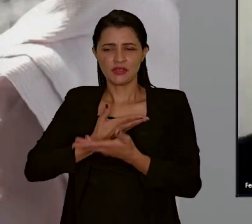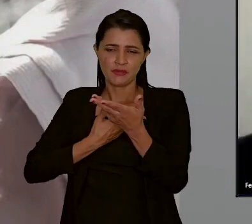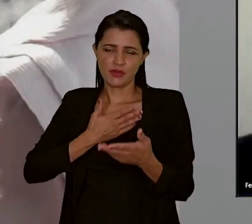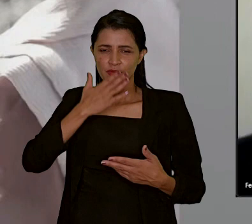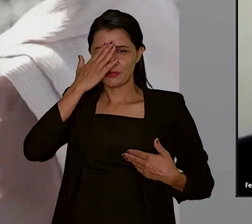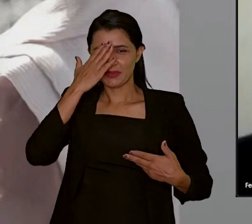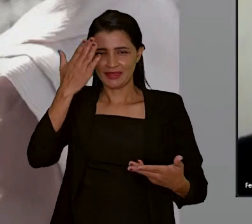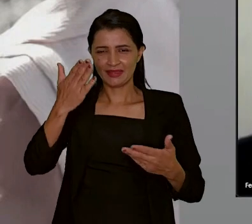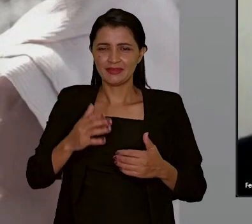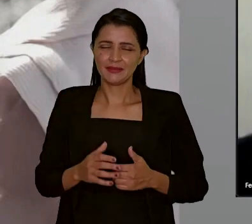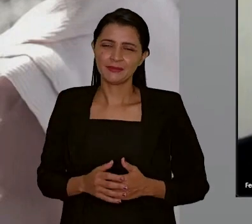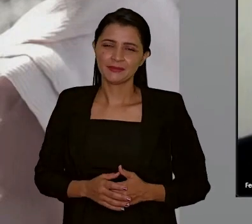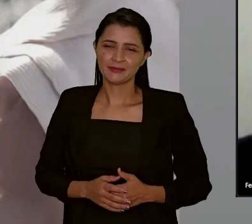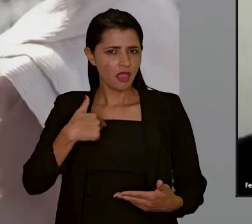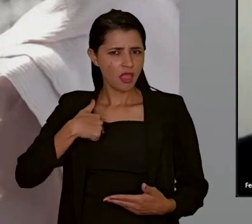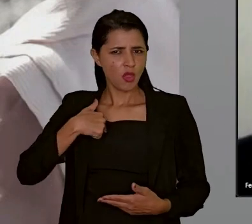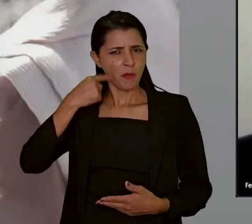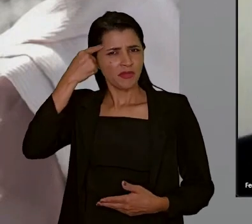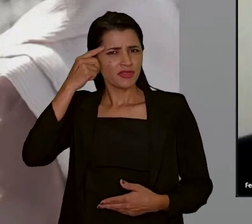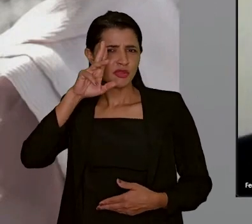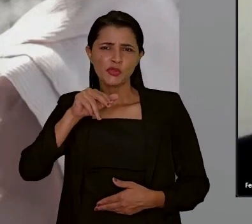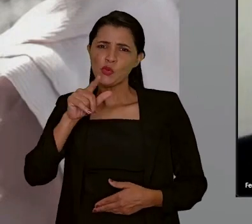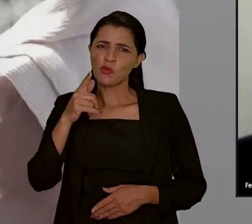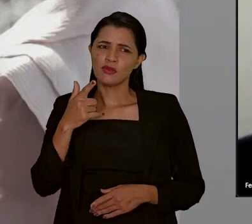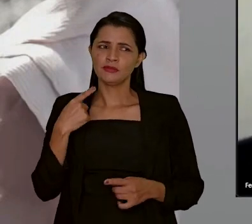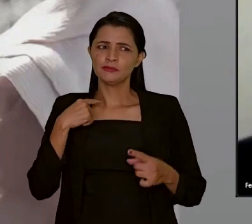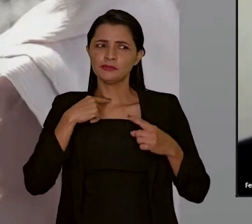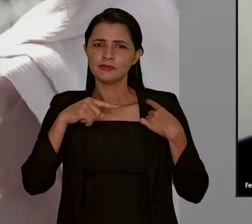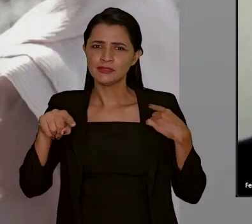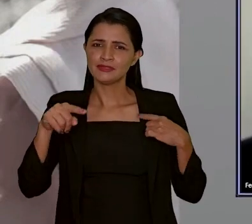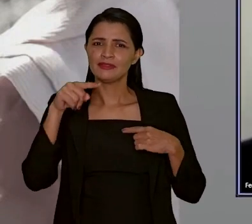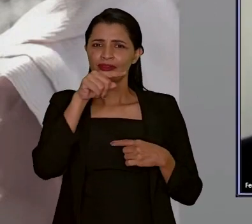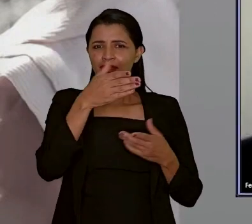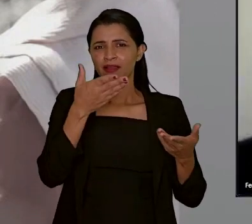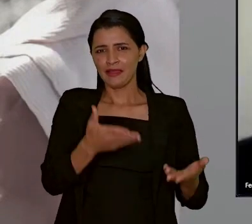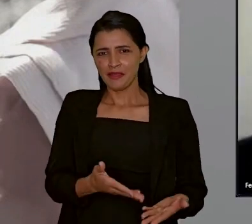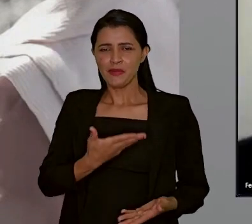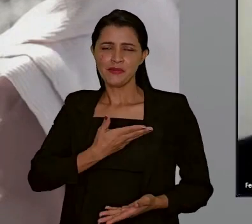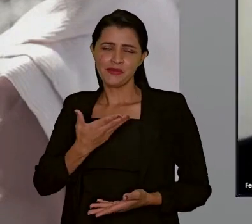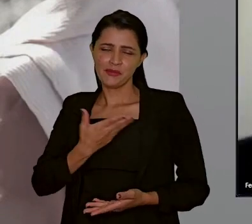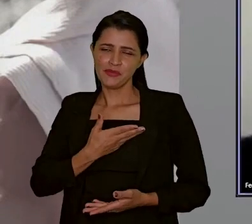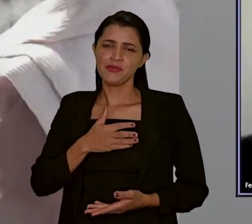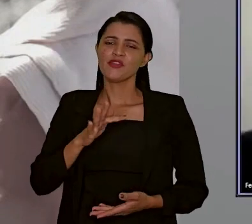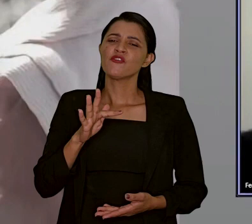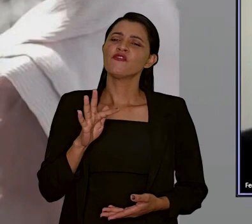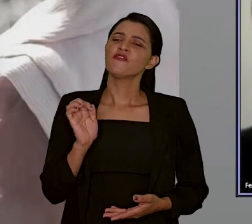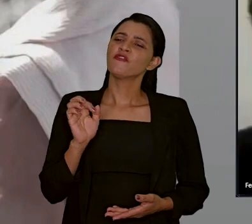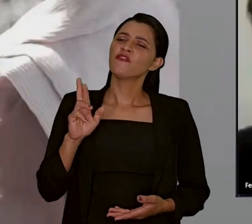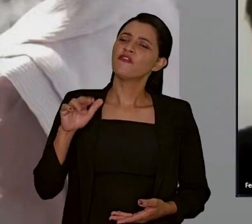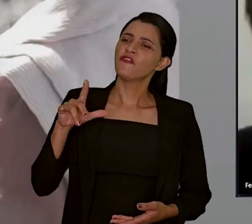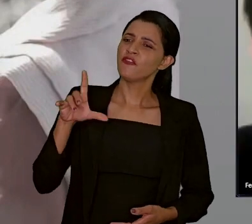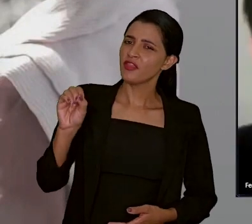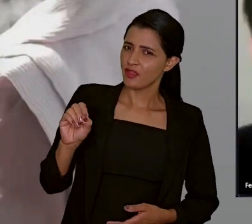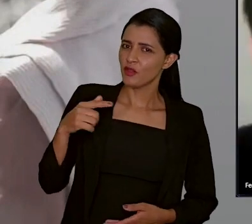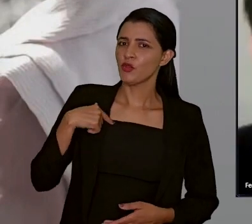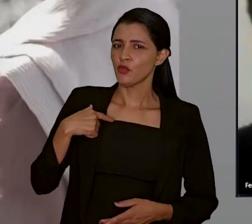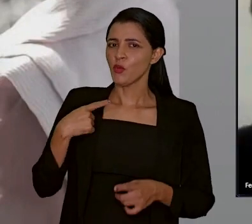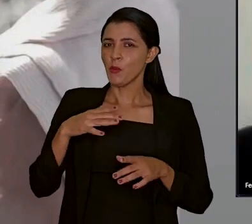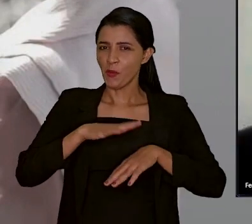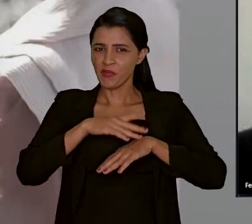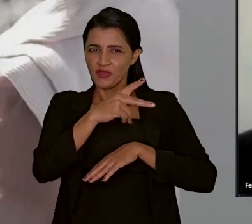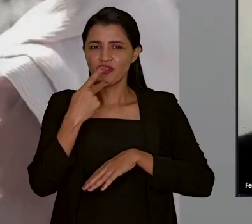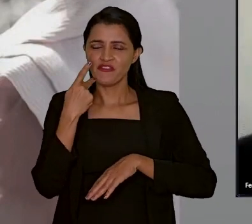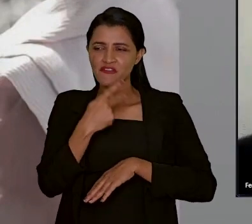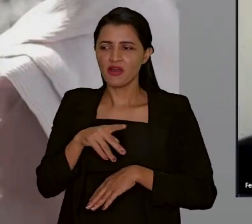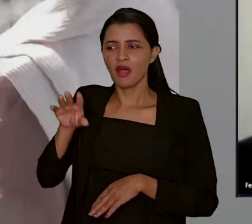Obrigado. Agora, eu nunca pensei em discordar tão veementemente do meu amigo Fernando Quadros. E a discordância vai quando ele diz que não é